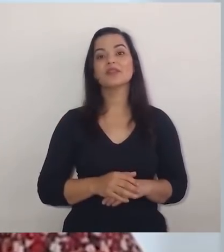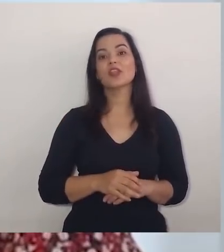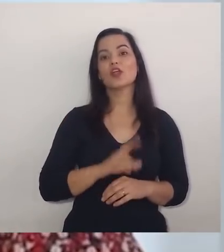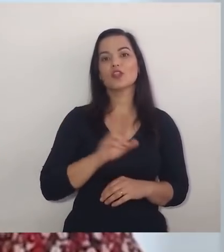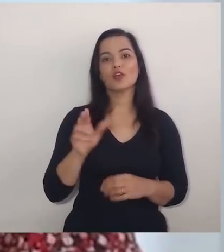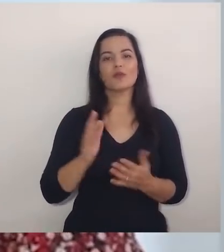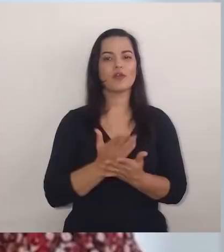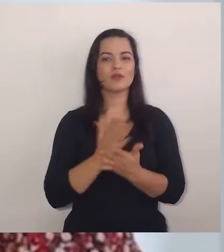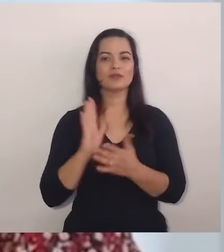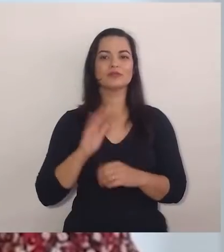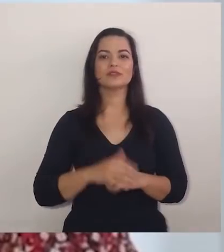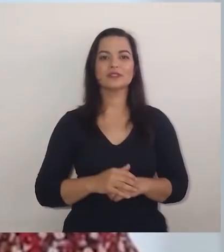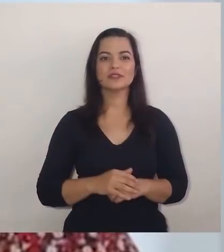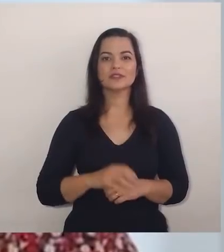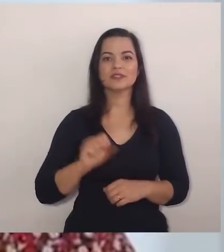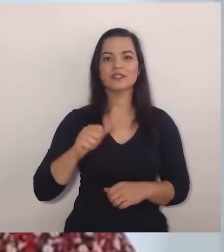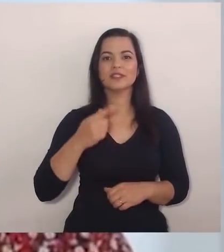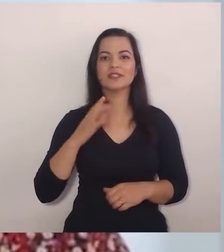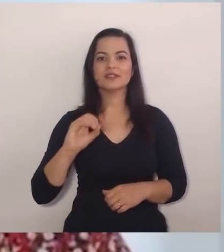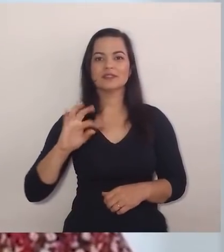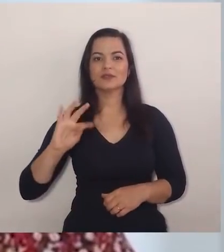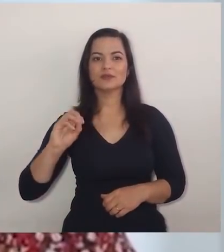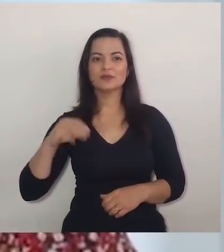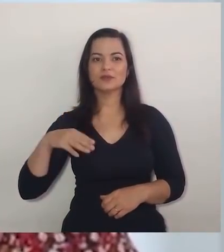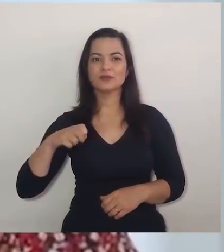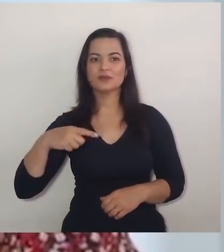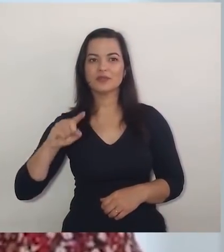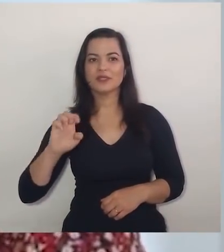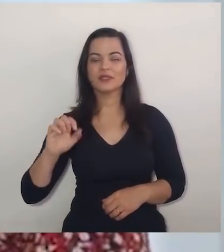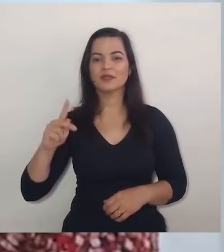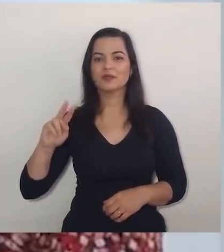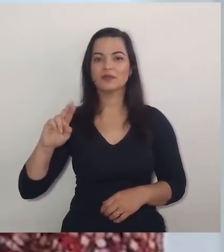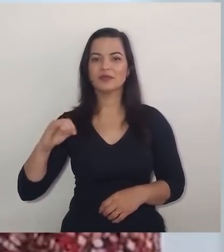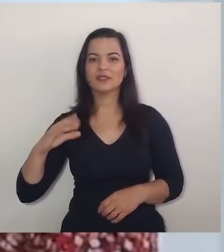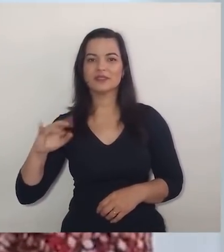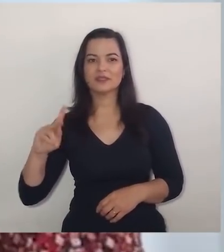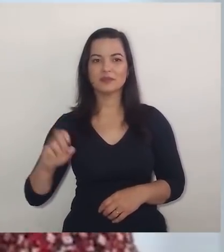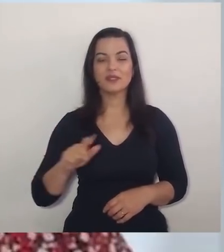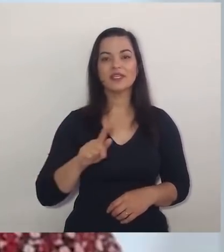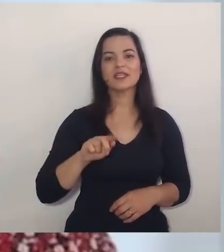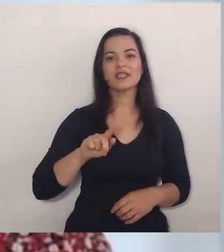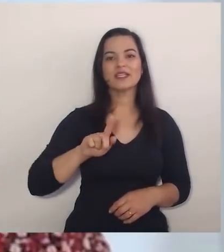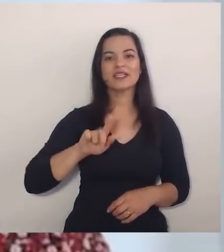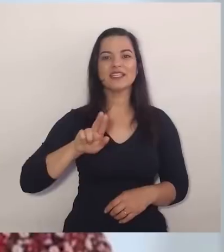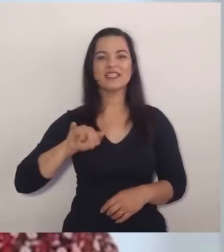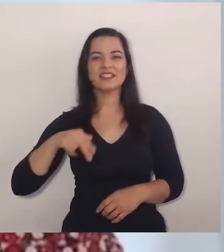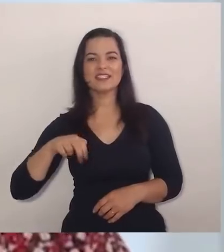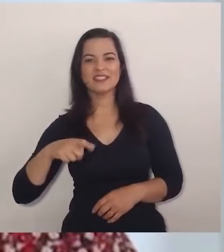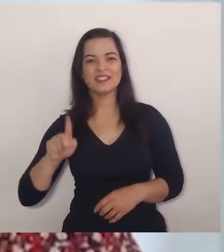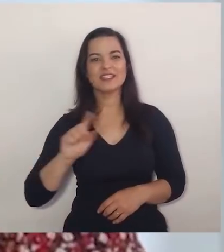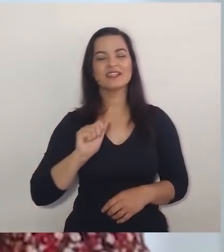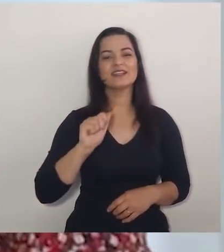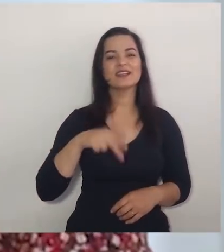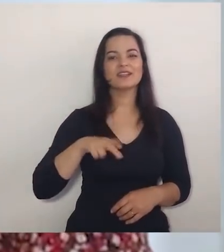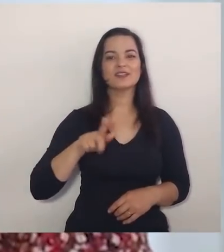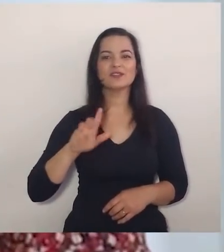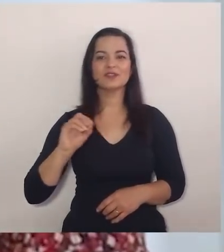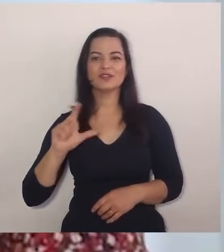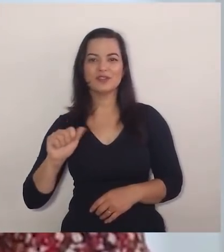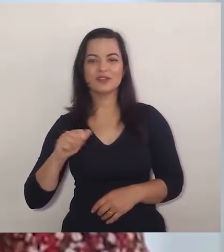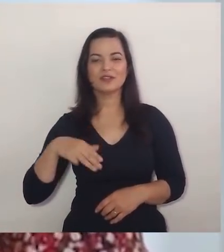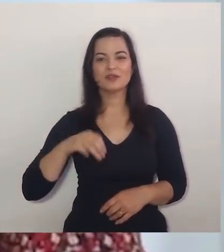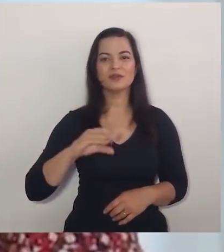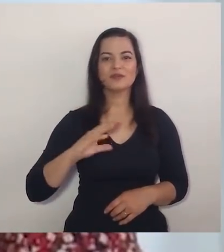dizer o nome de alguns: São Tomé e Príncipe, Guiné-Bissau, Angola, Moçambique